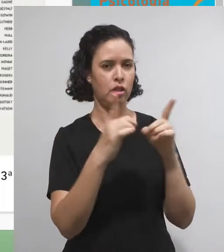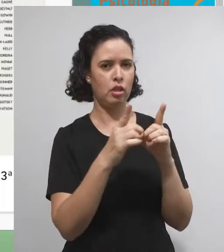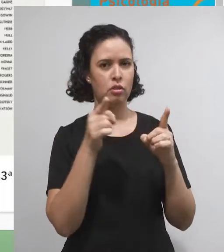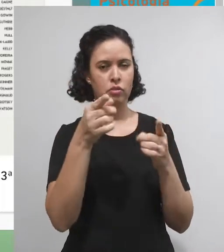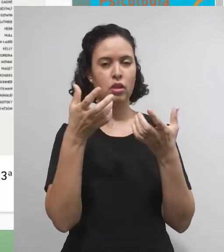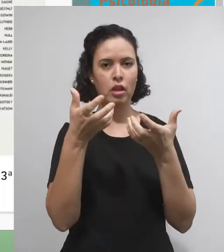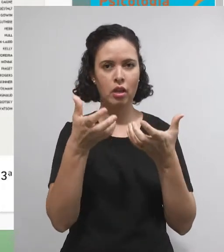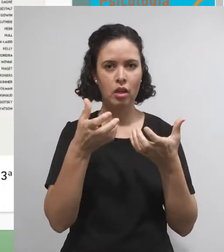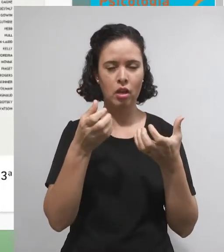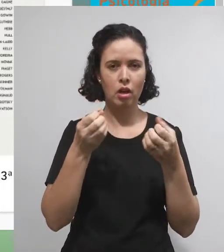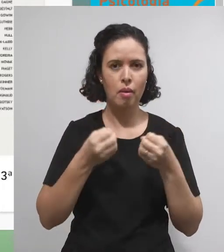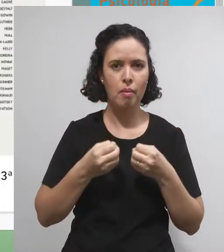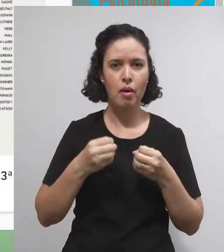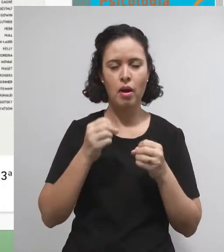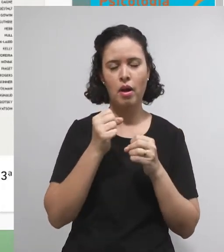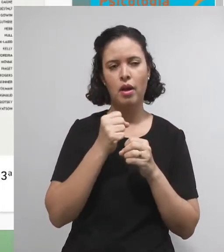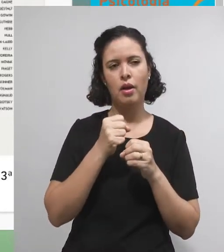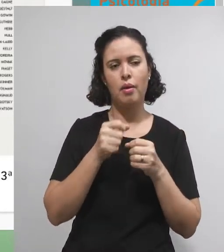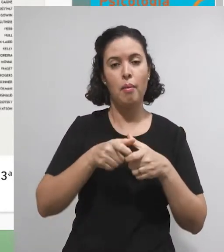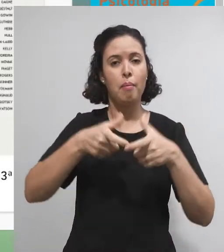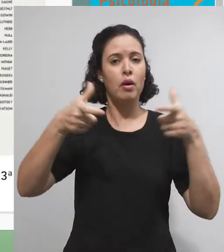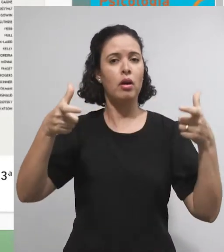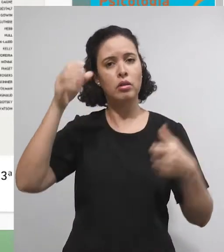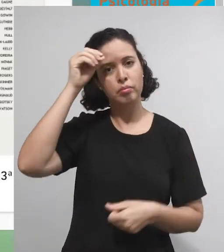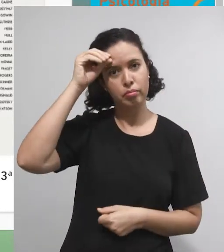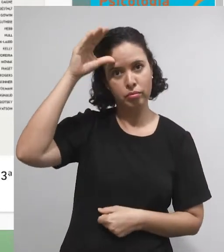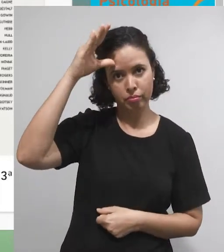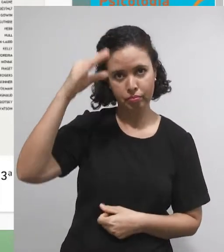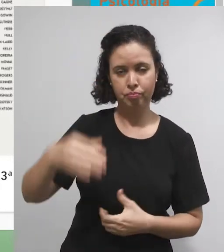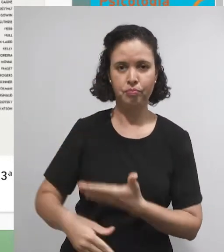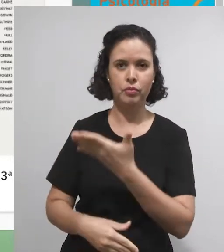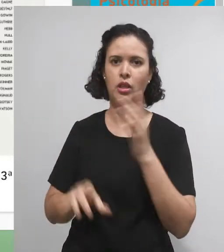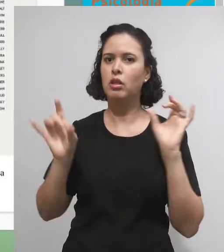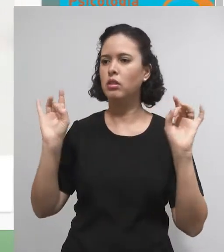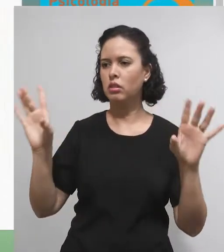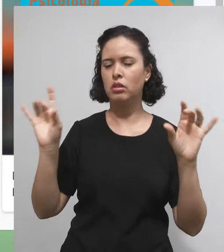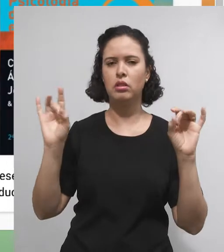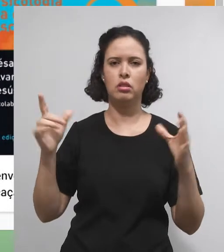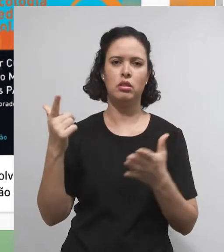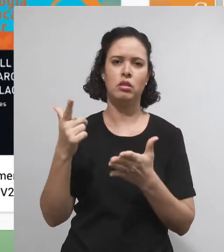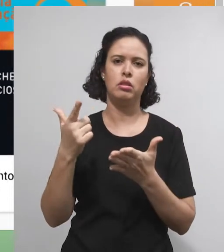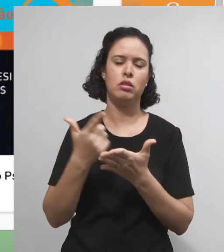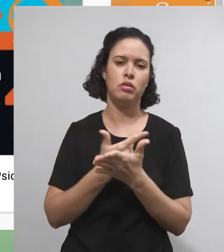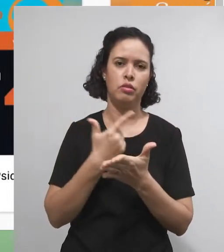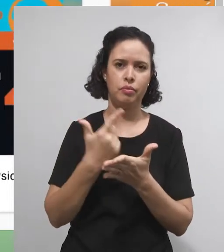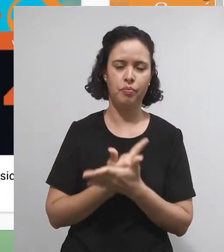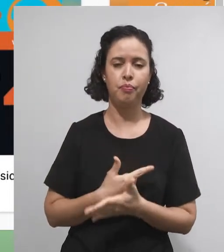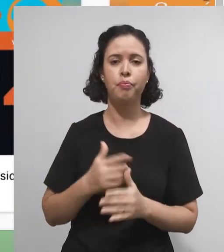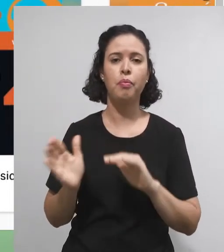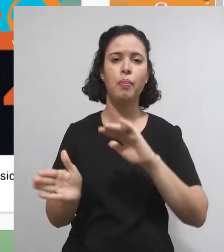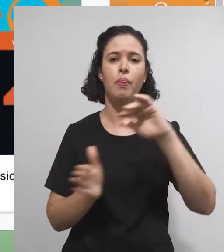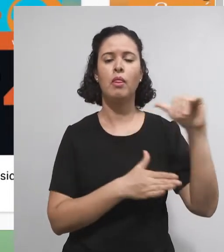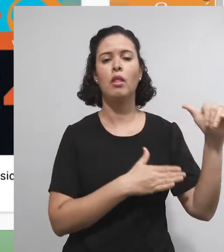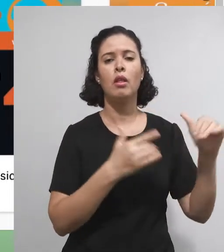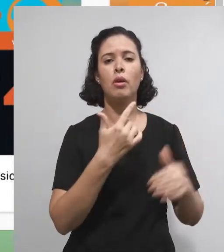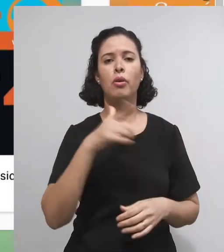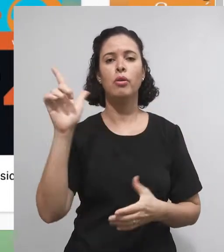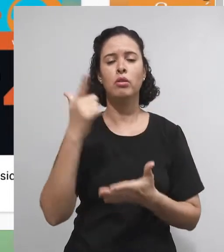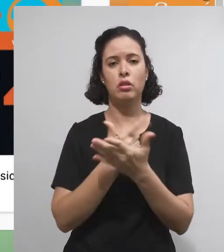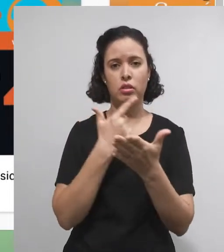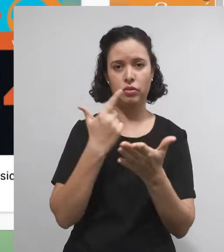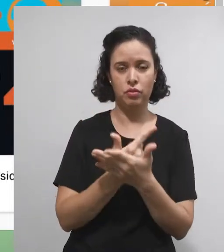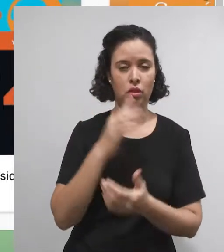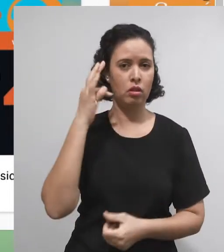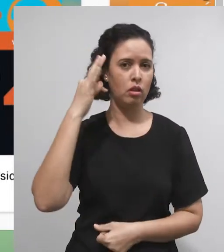para quem quer expandir os conhecimentos está aqui. Excelente esse livro. Teorias da